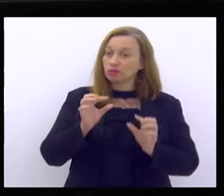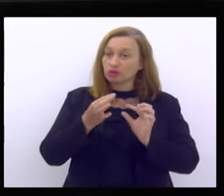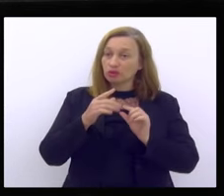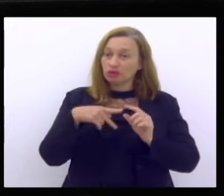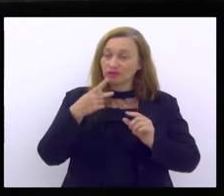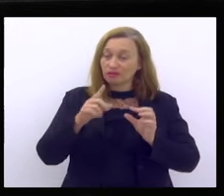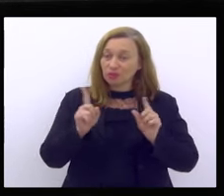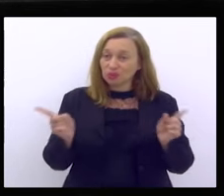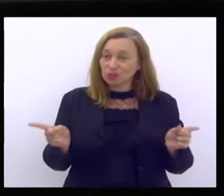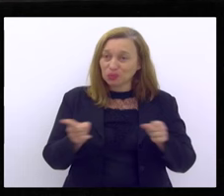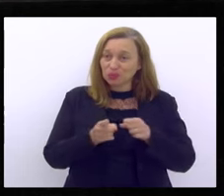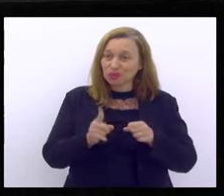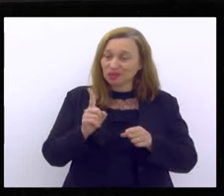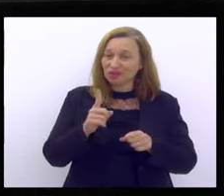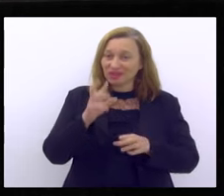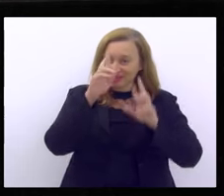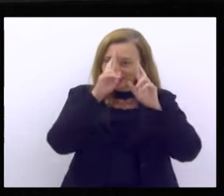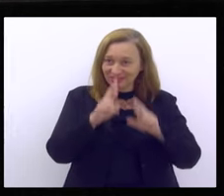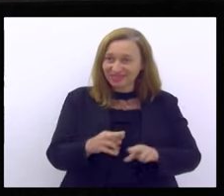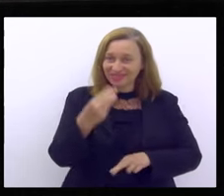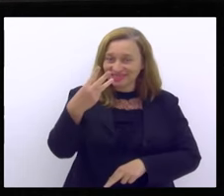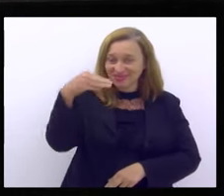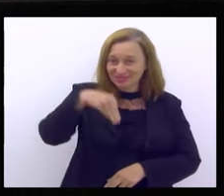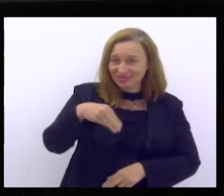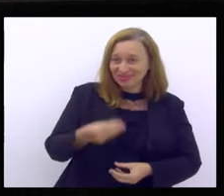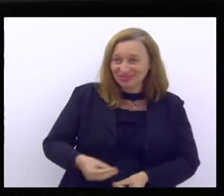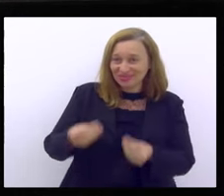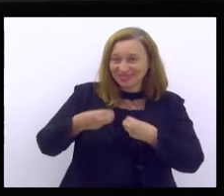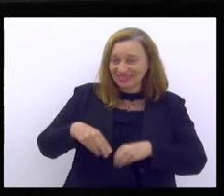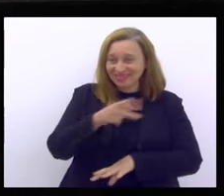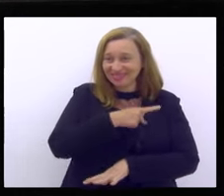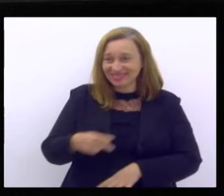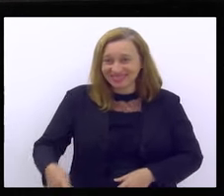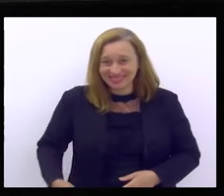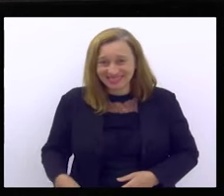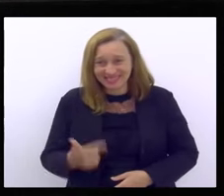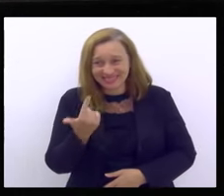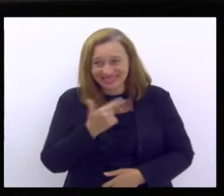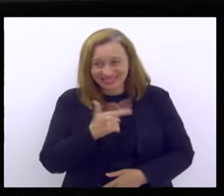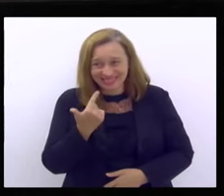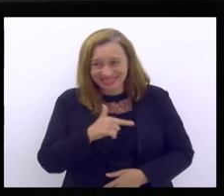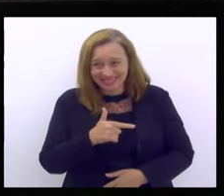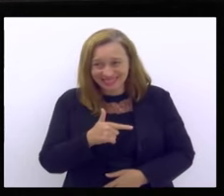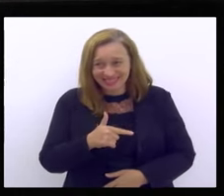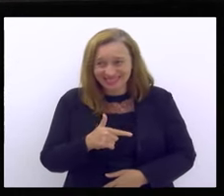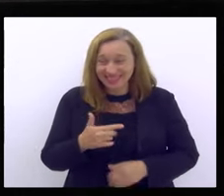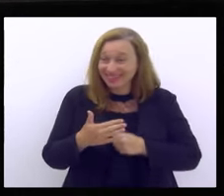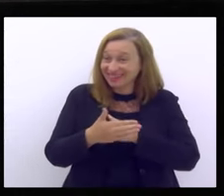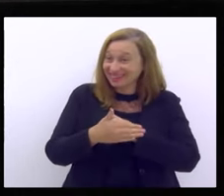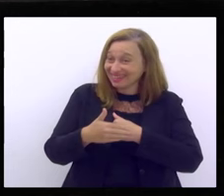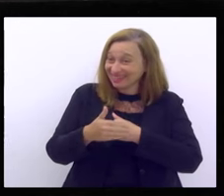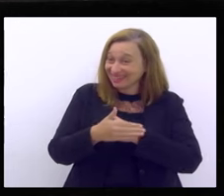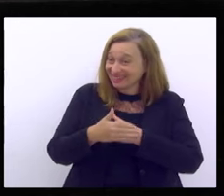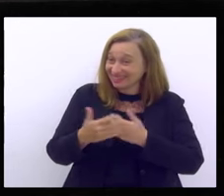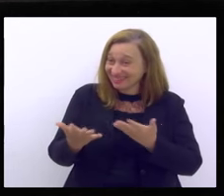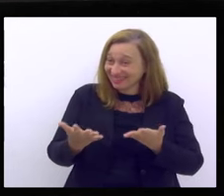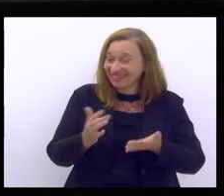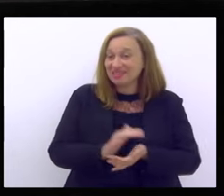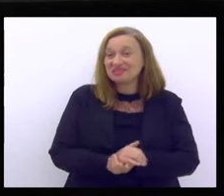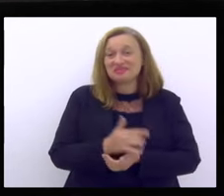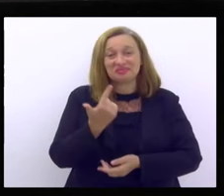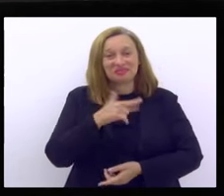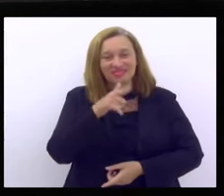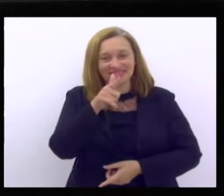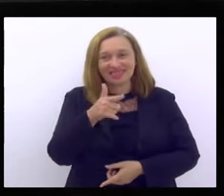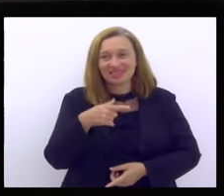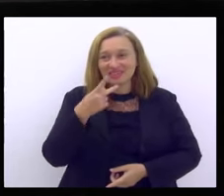respeitando os três minutos que me foi dado ali pelo presidente, de forma muito irônica, né? Ele que falou